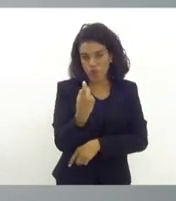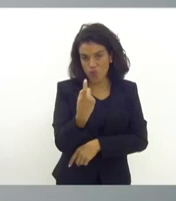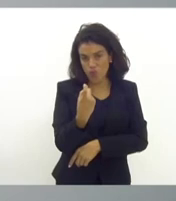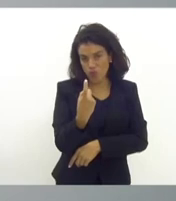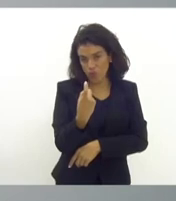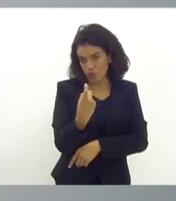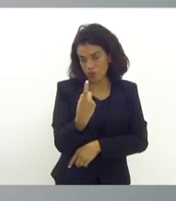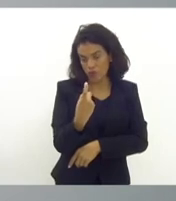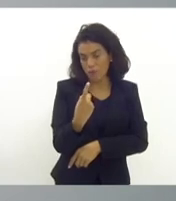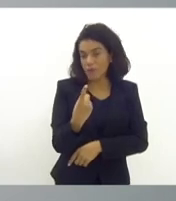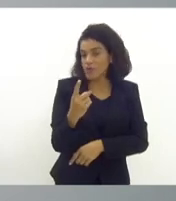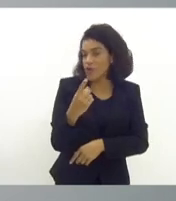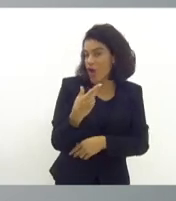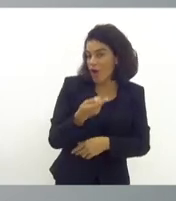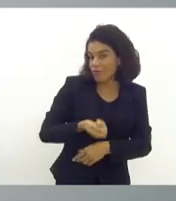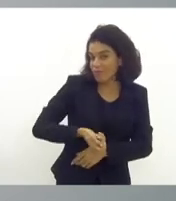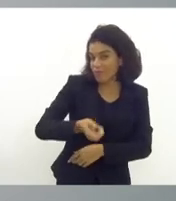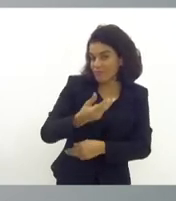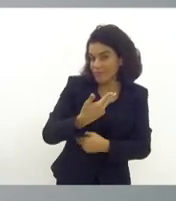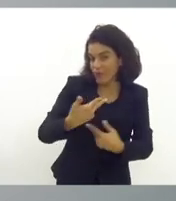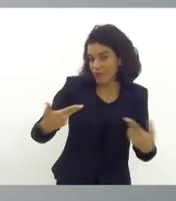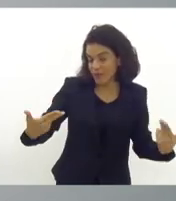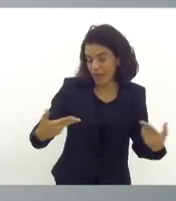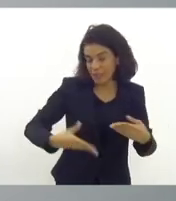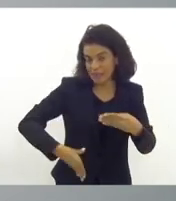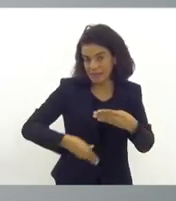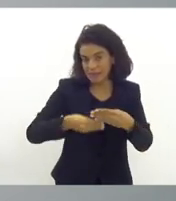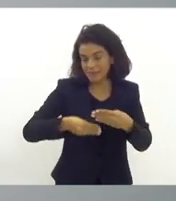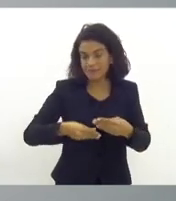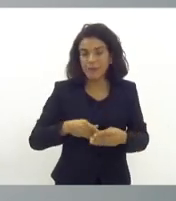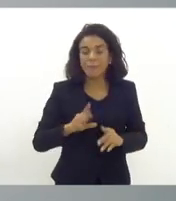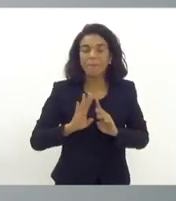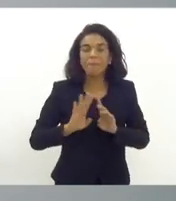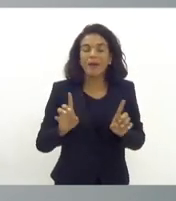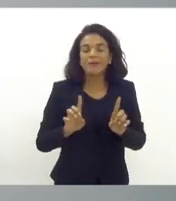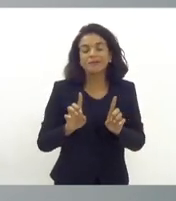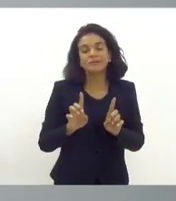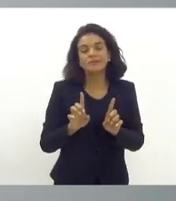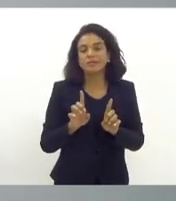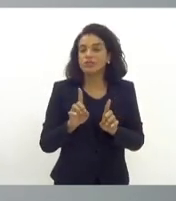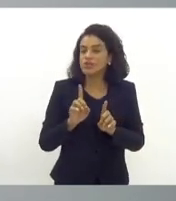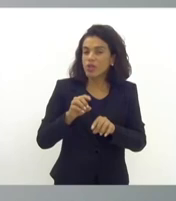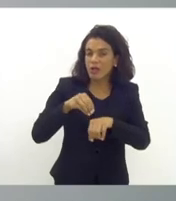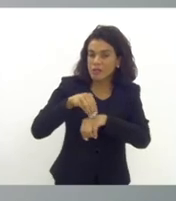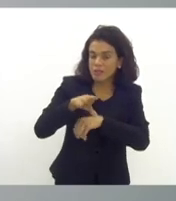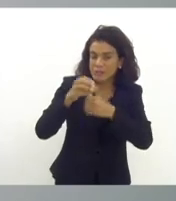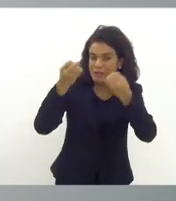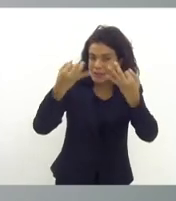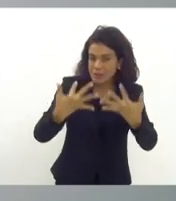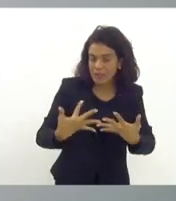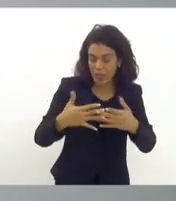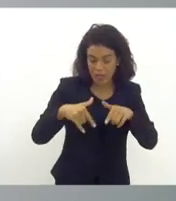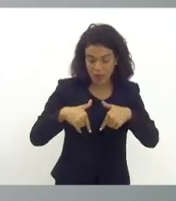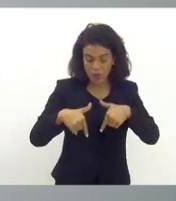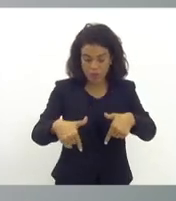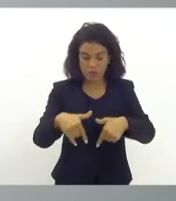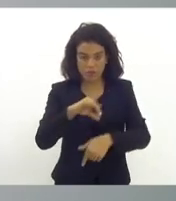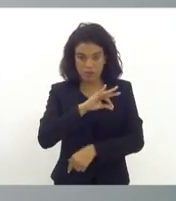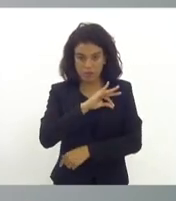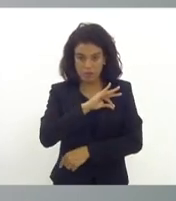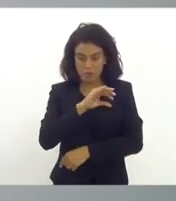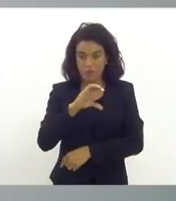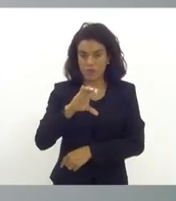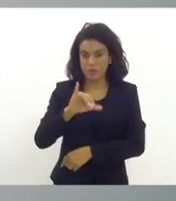novidade que a gente poderia implementar mas no mais basicamente é isso que eu queria esclarecer para os senhores é que a atuação da polícia civil